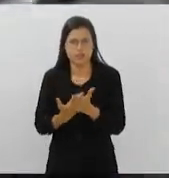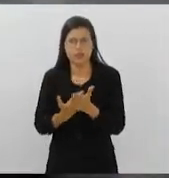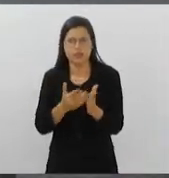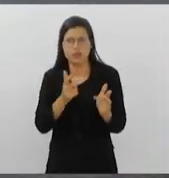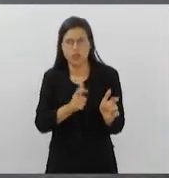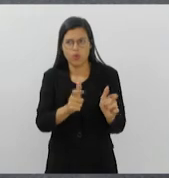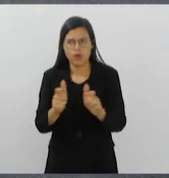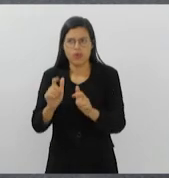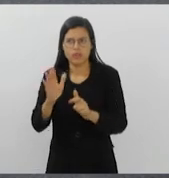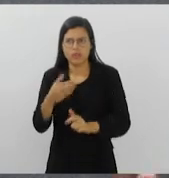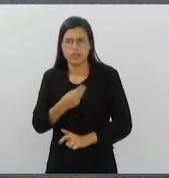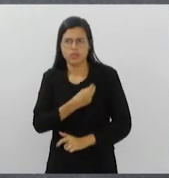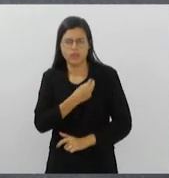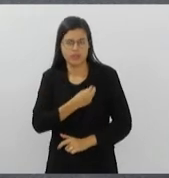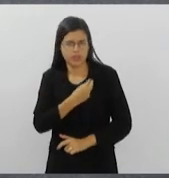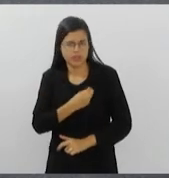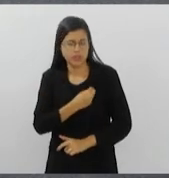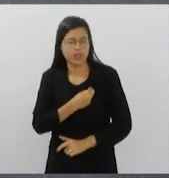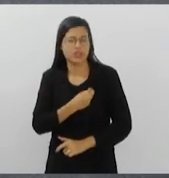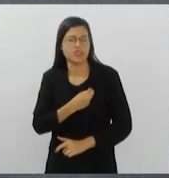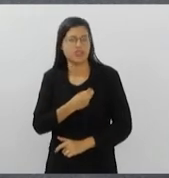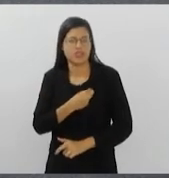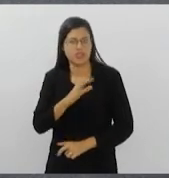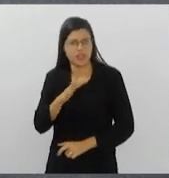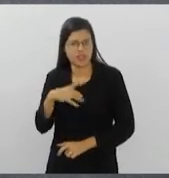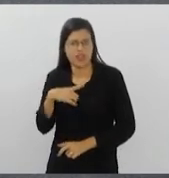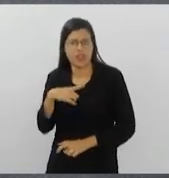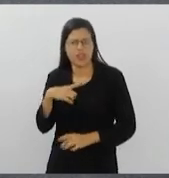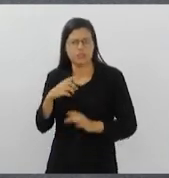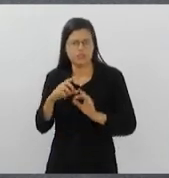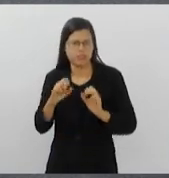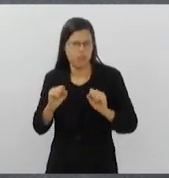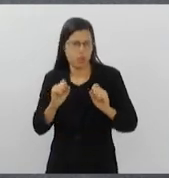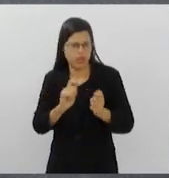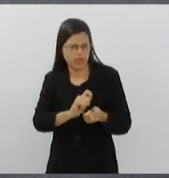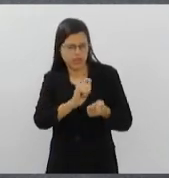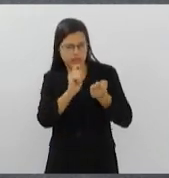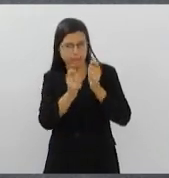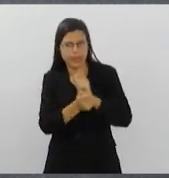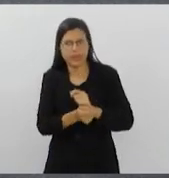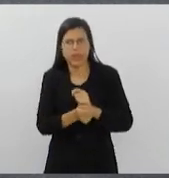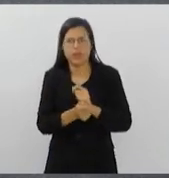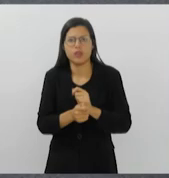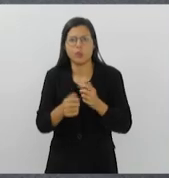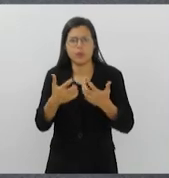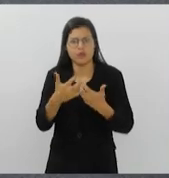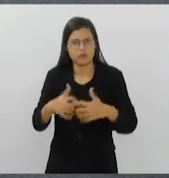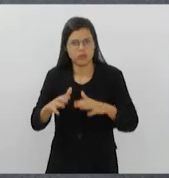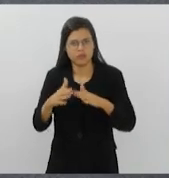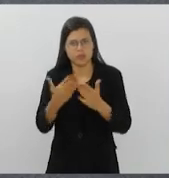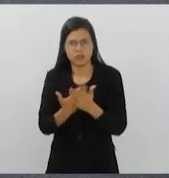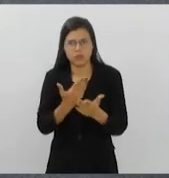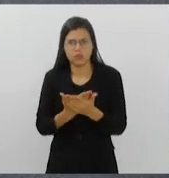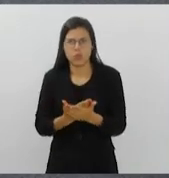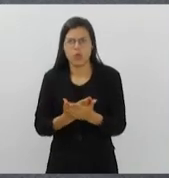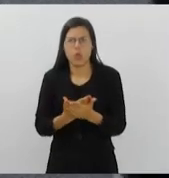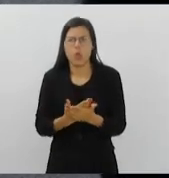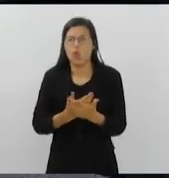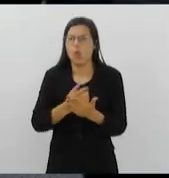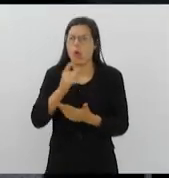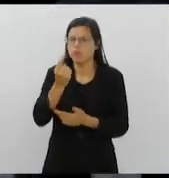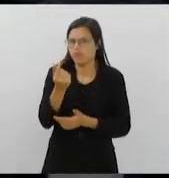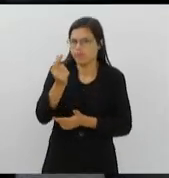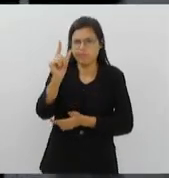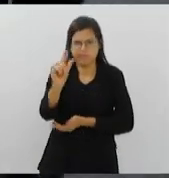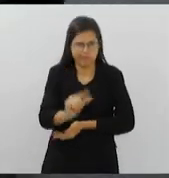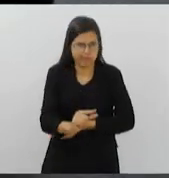já existem e que podem ser adequados, então, para o funcionamento dessa escola com baixíssimo custo,